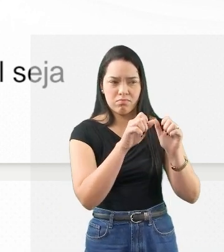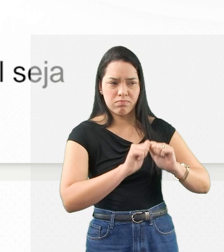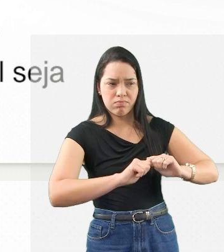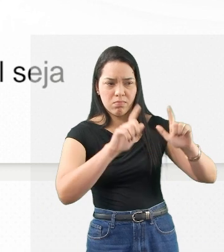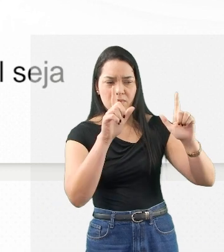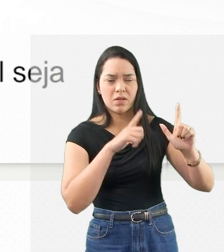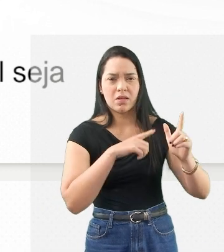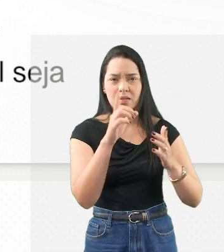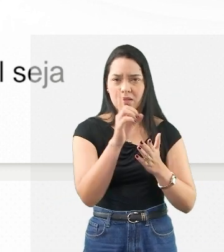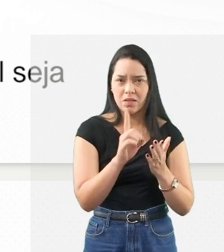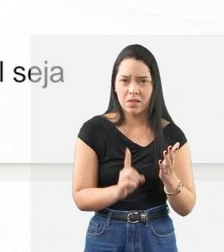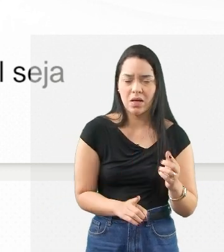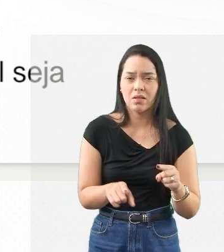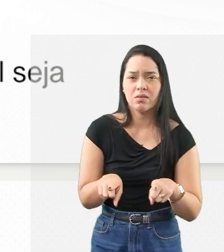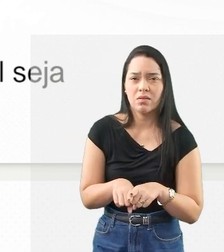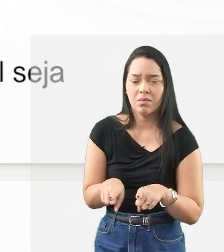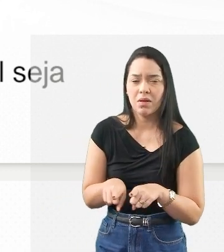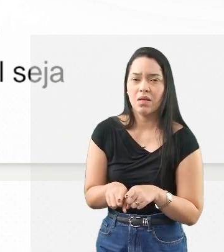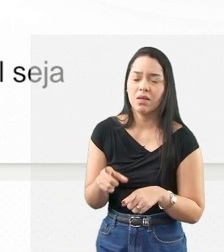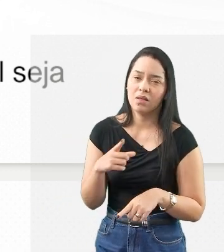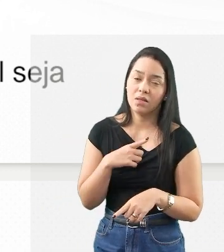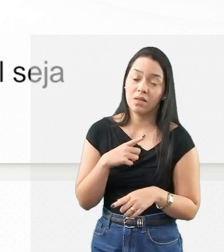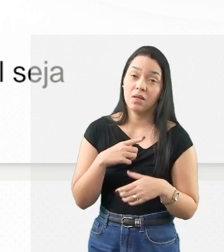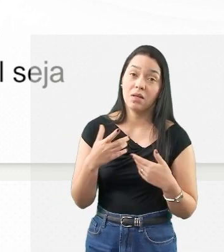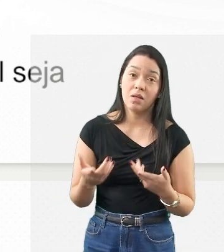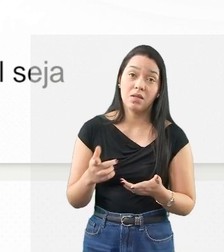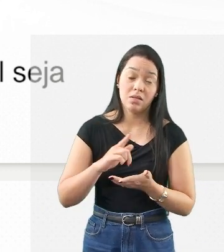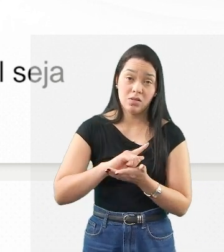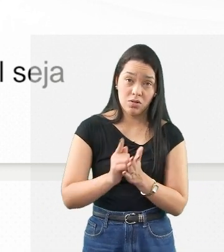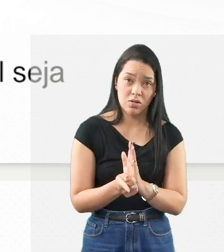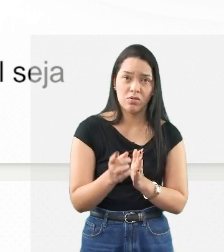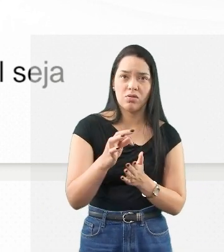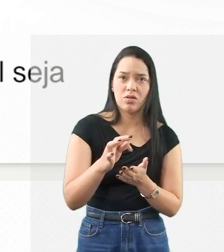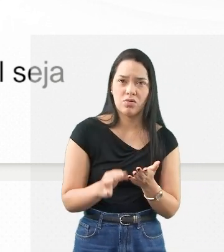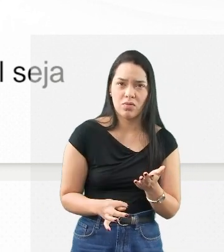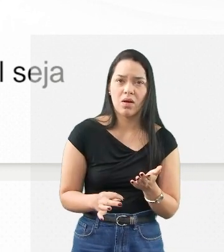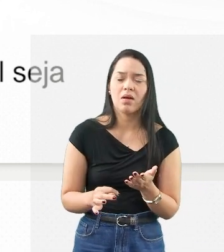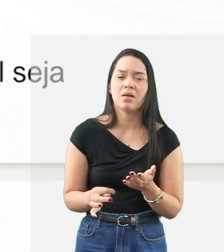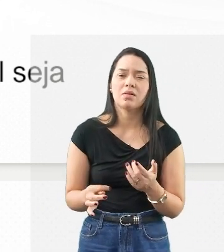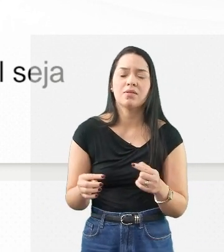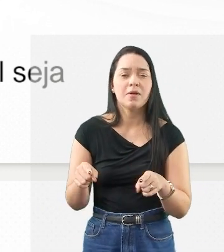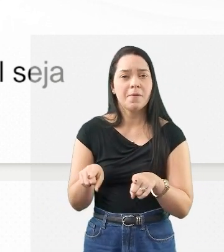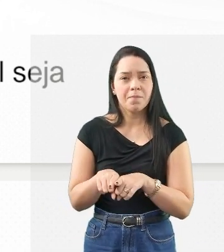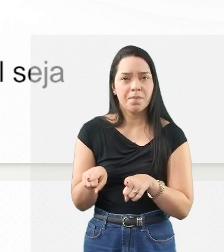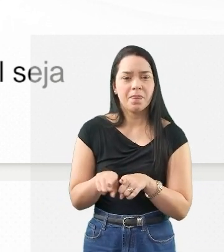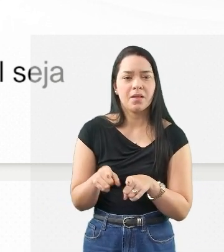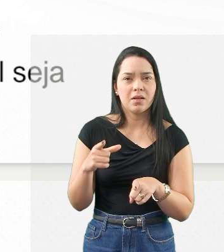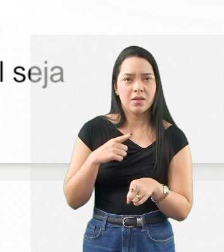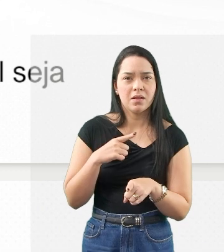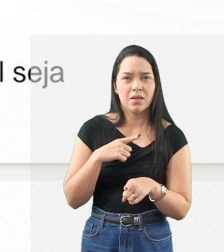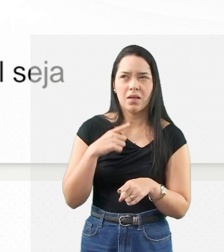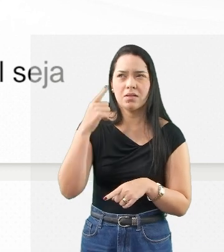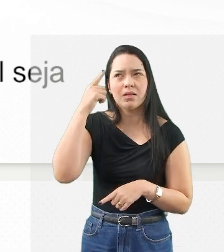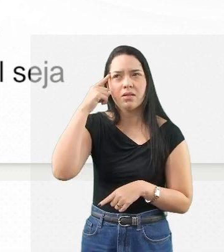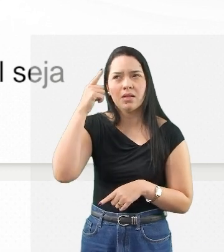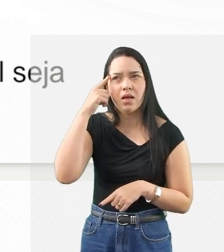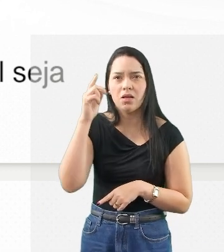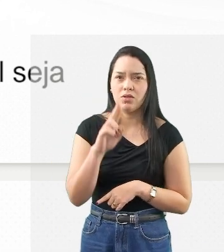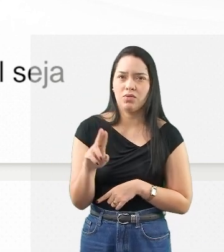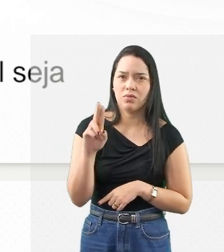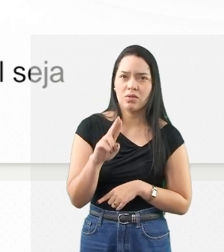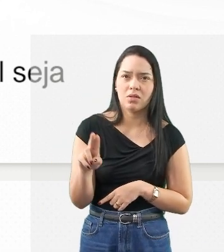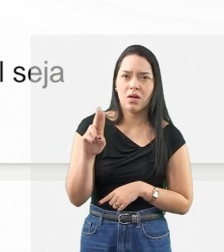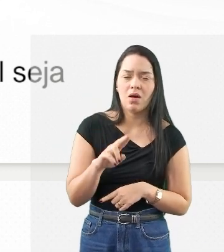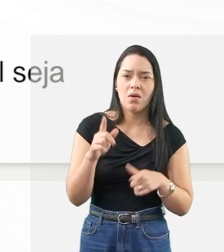esses designs, de elaboração desses gêneros textuais, que são, que tem mais essa ideia de usar, fazer